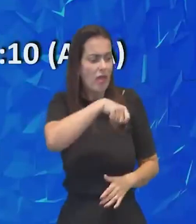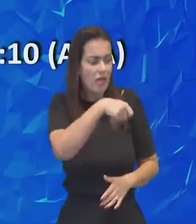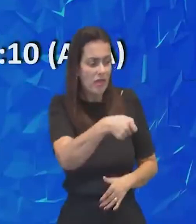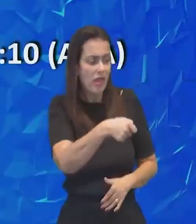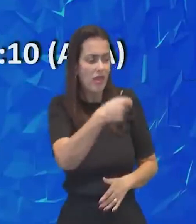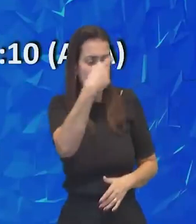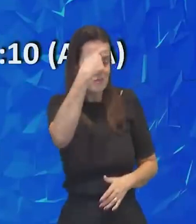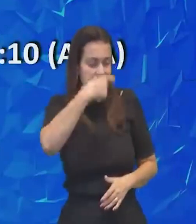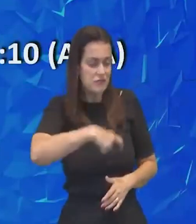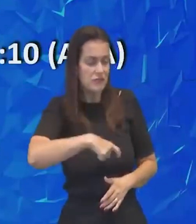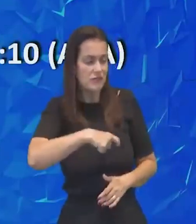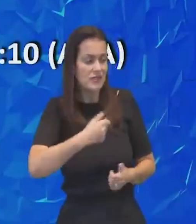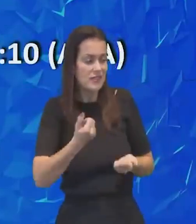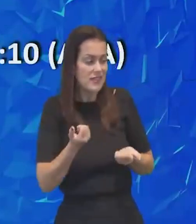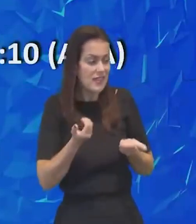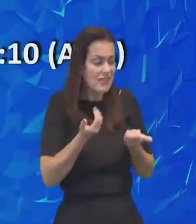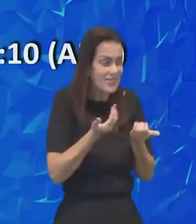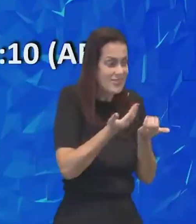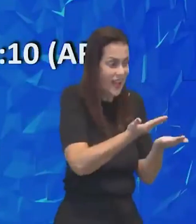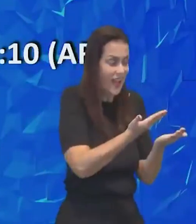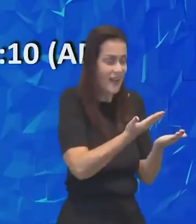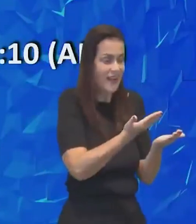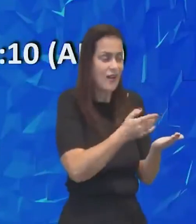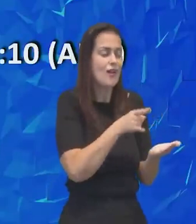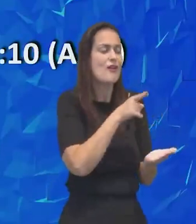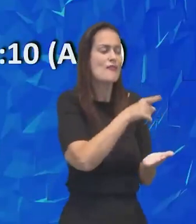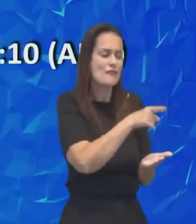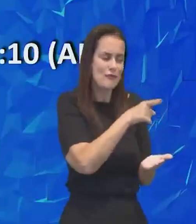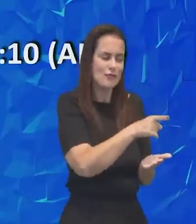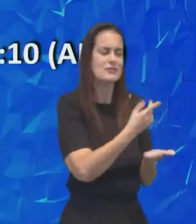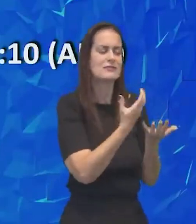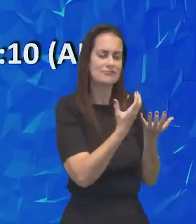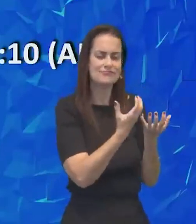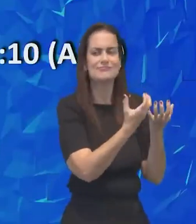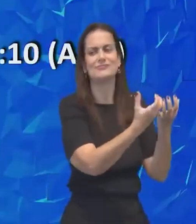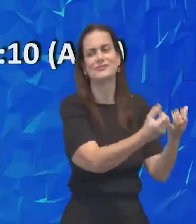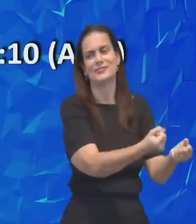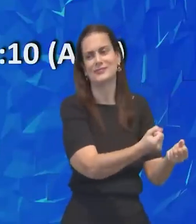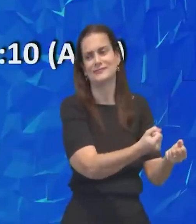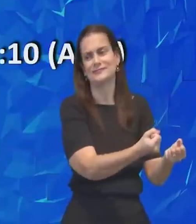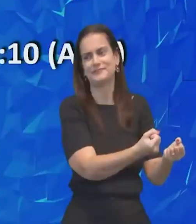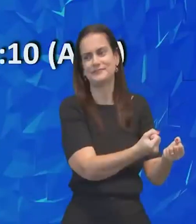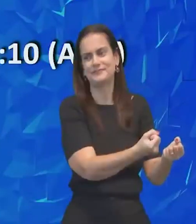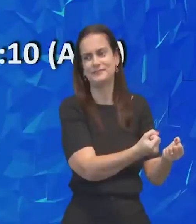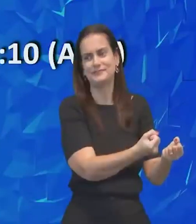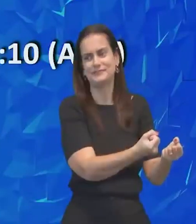diz, dá-me de beber, tu lhe terias pedido e